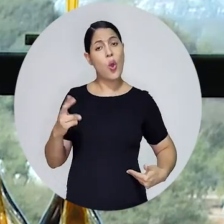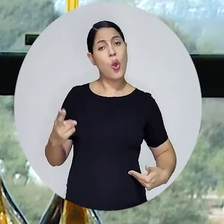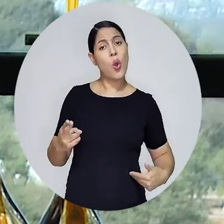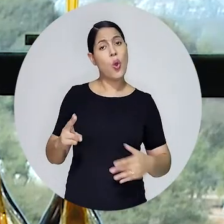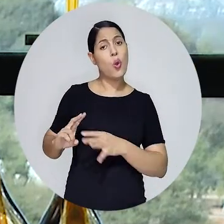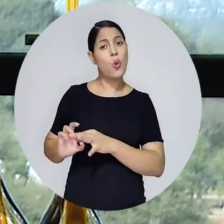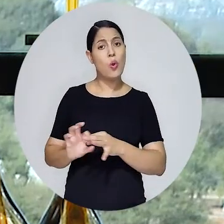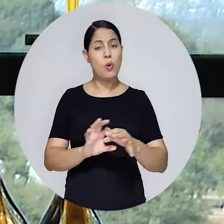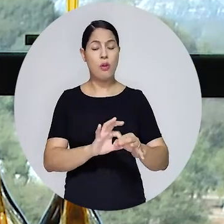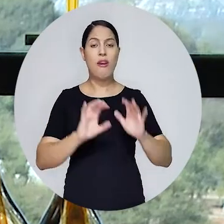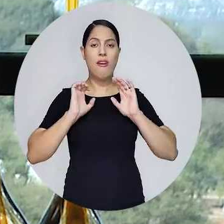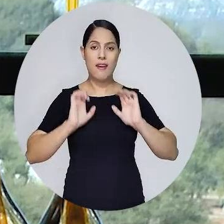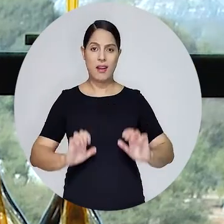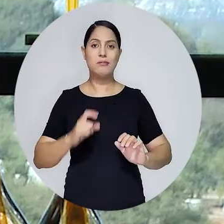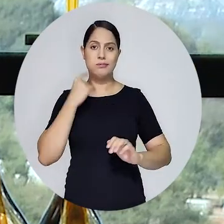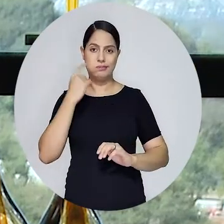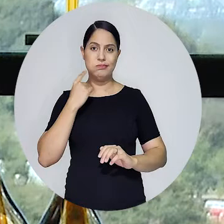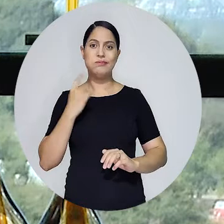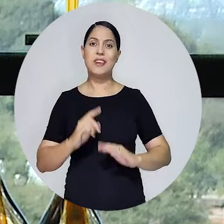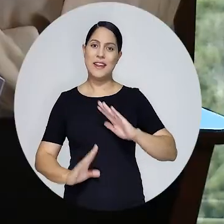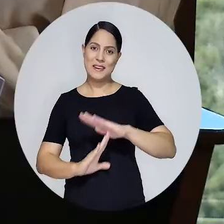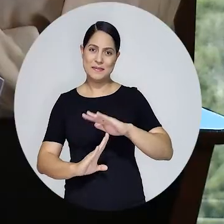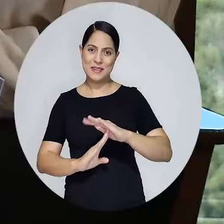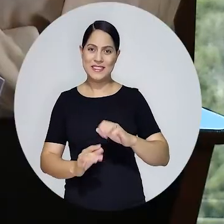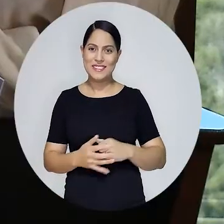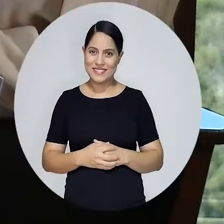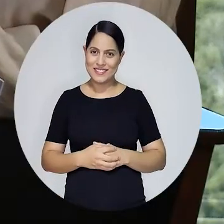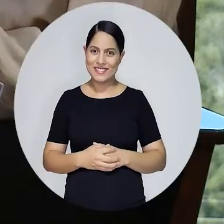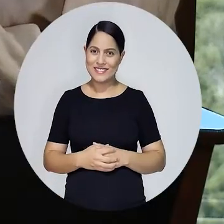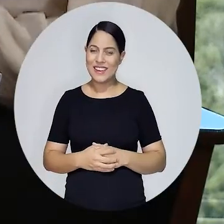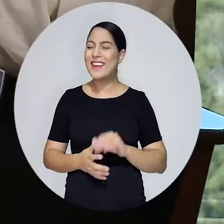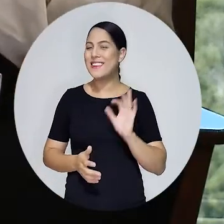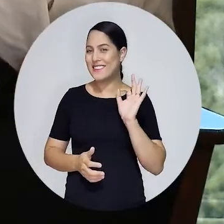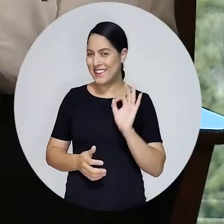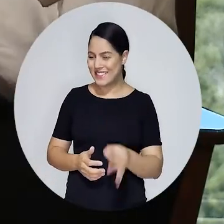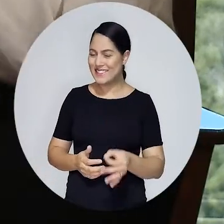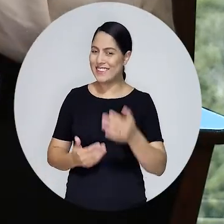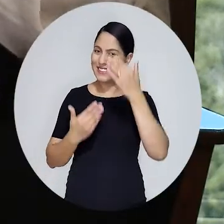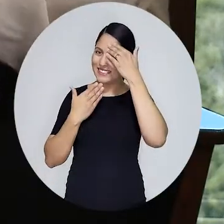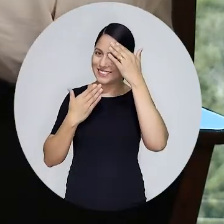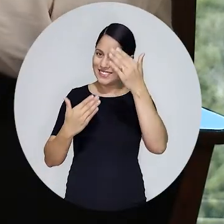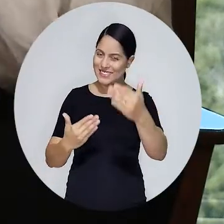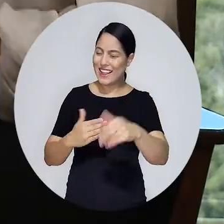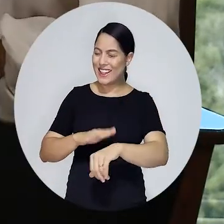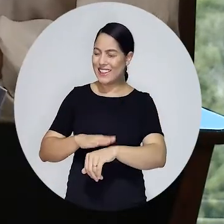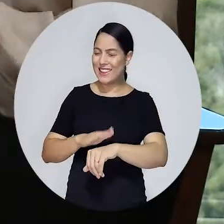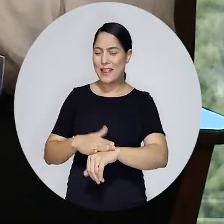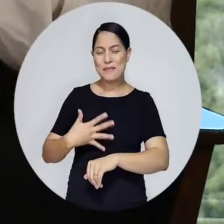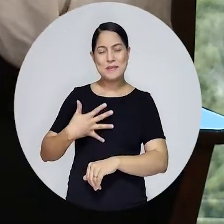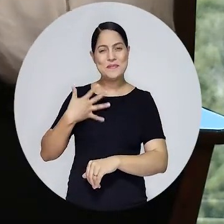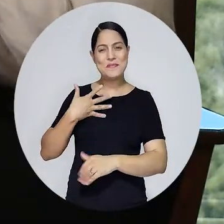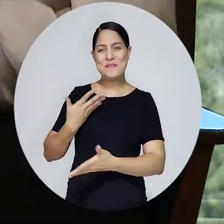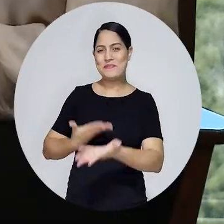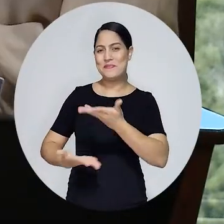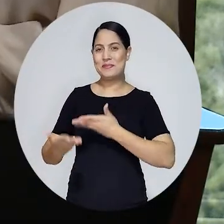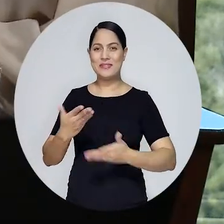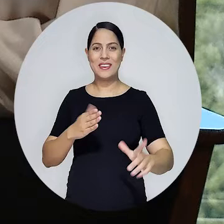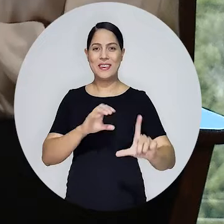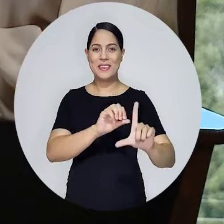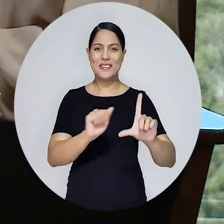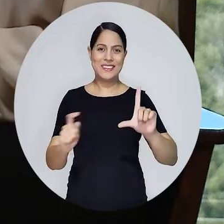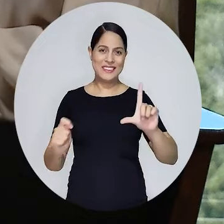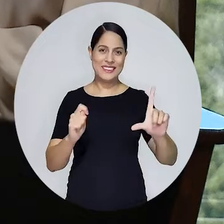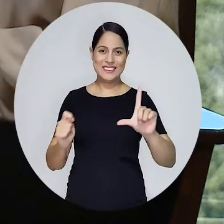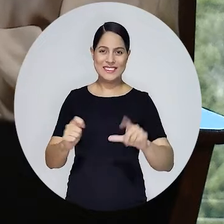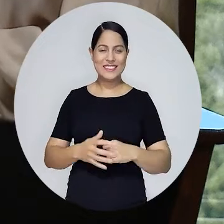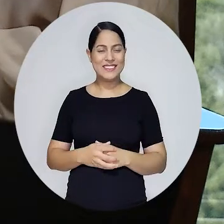da advocacia, que é a ética no exercício da profissão. Tá certo, doutor. Muito obrigada pelo seu tempo, pelas explicações aqui. Foi uma honra te ter numa